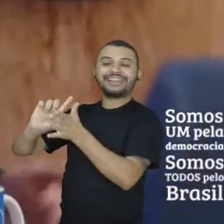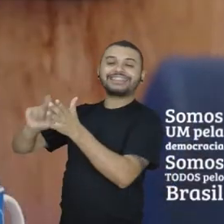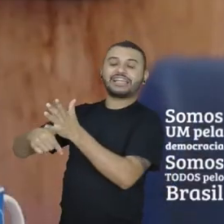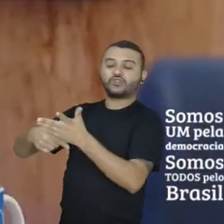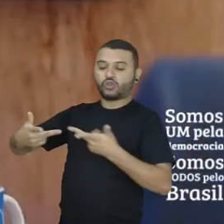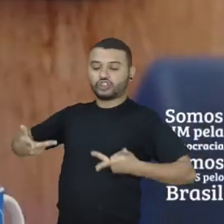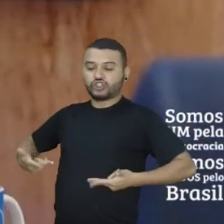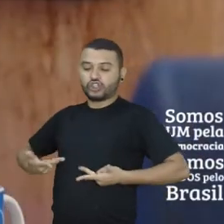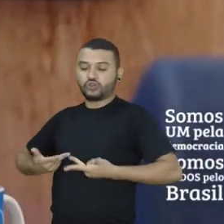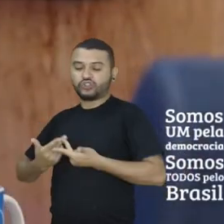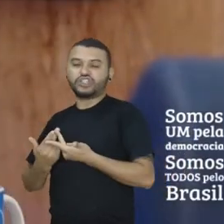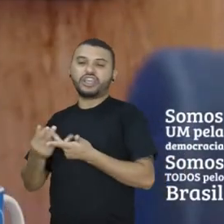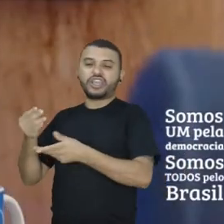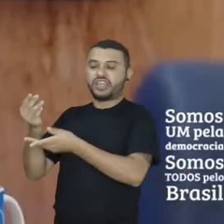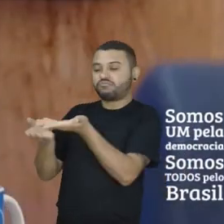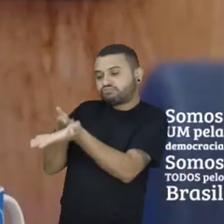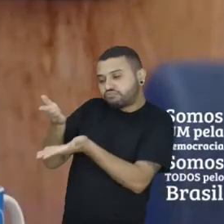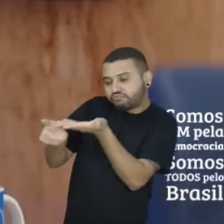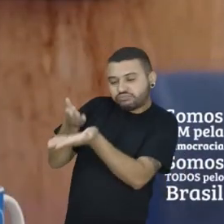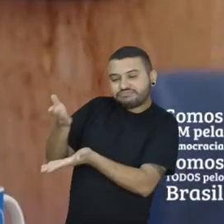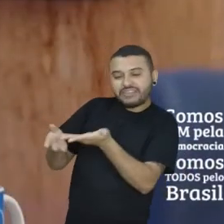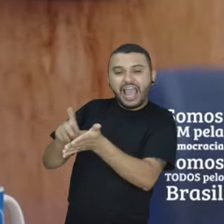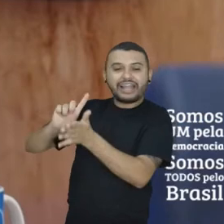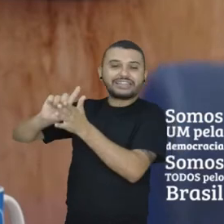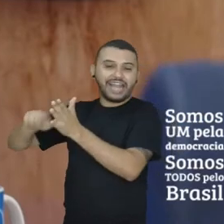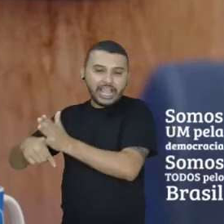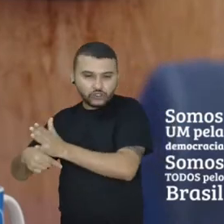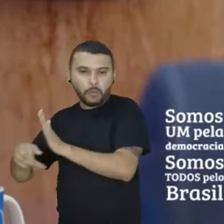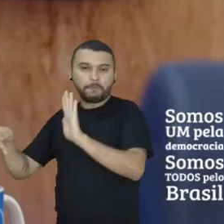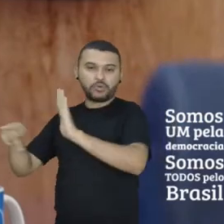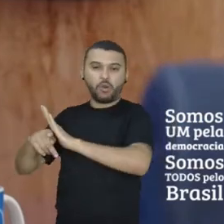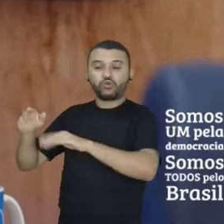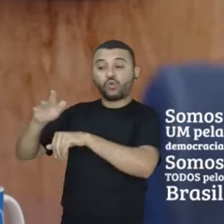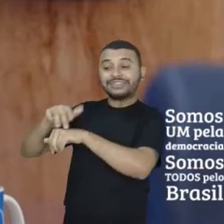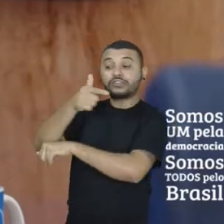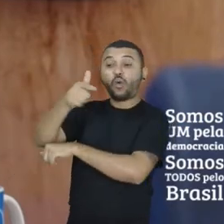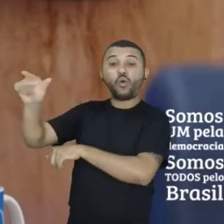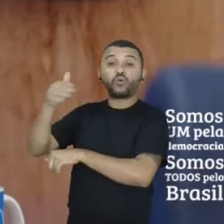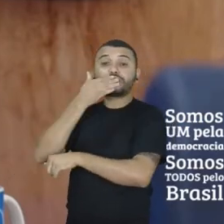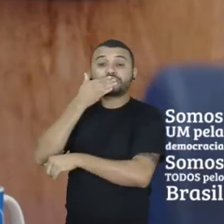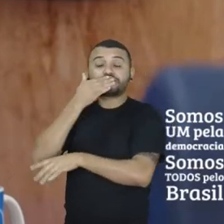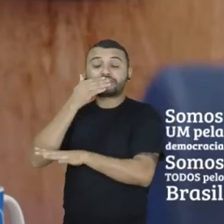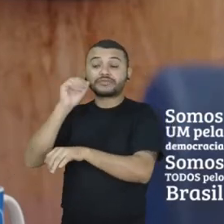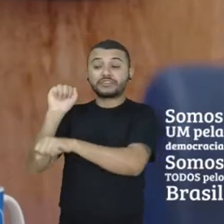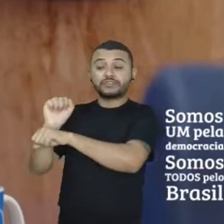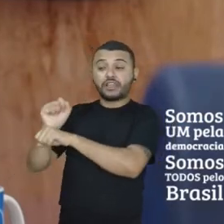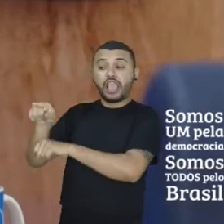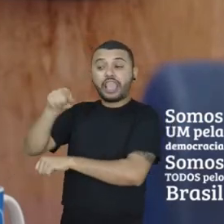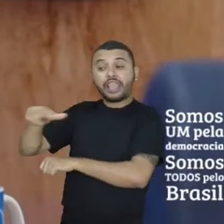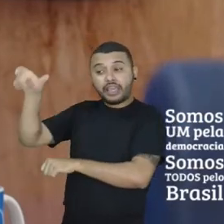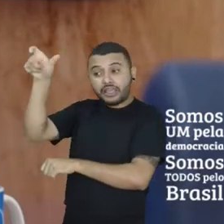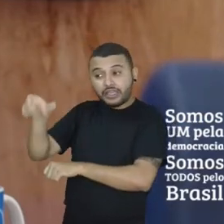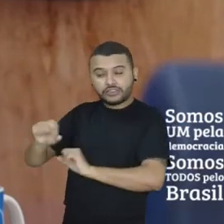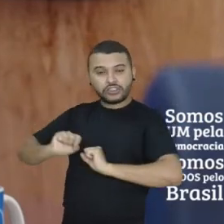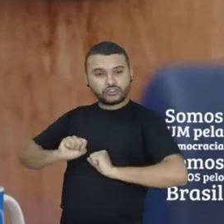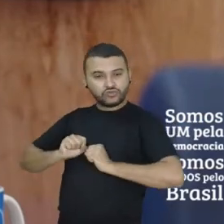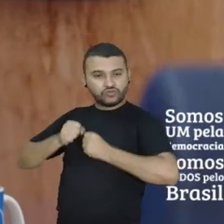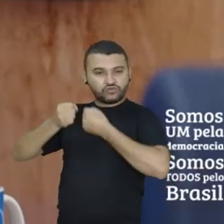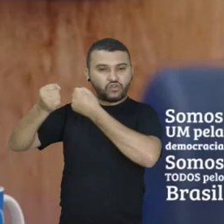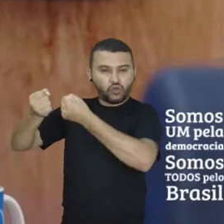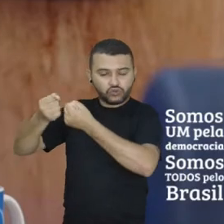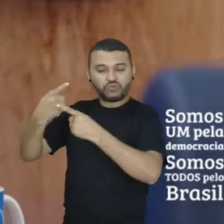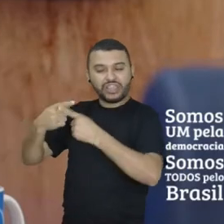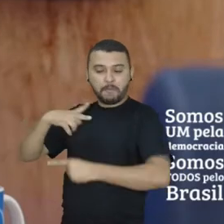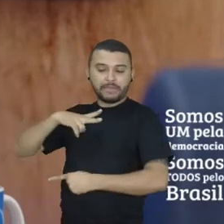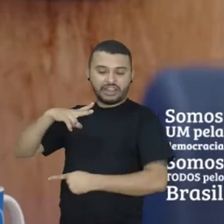tratamento, atrasou exame. Então, a ideia é fazer um grande esforço, até credenciando serviços privados, para a